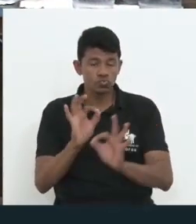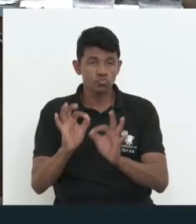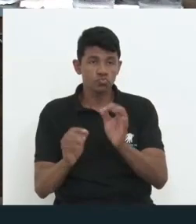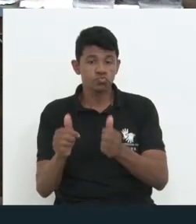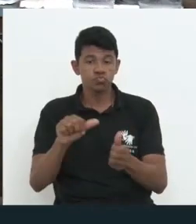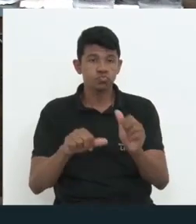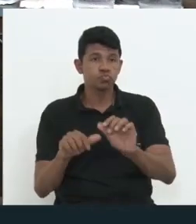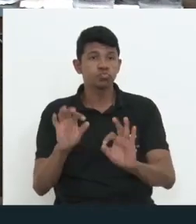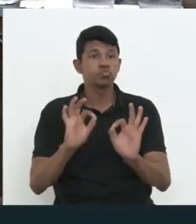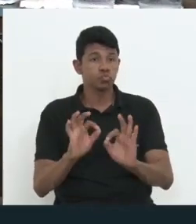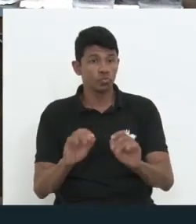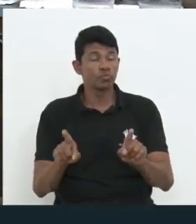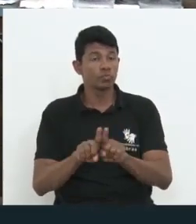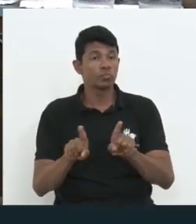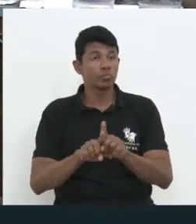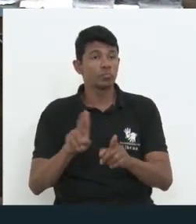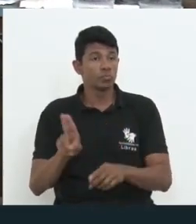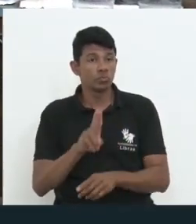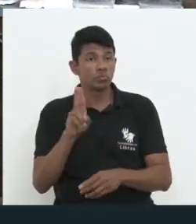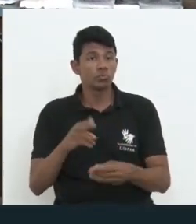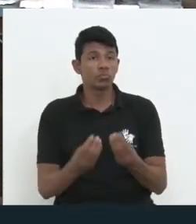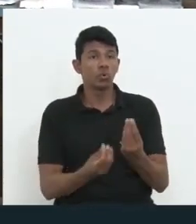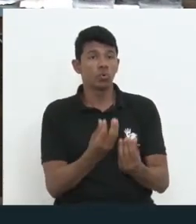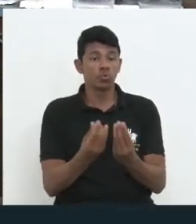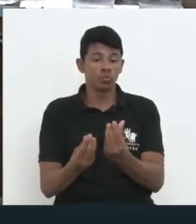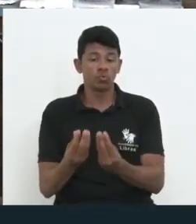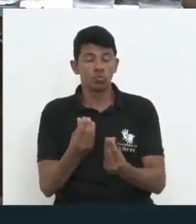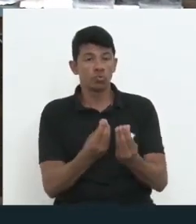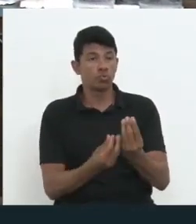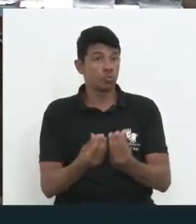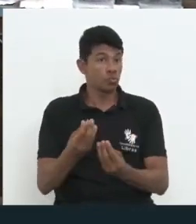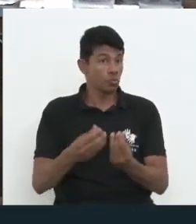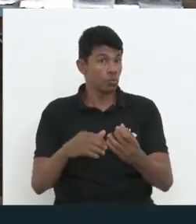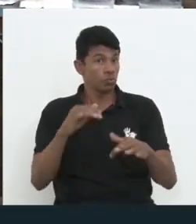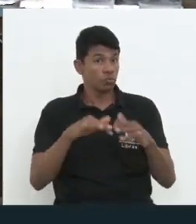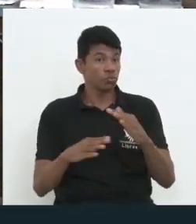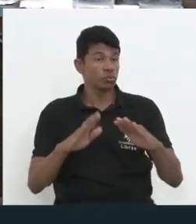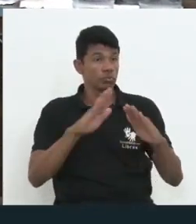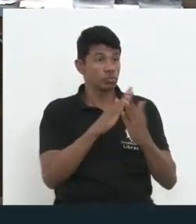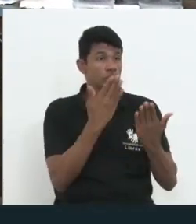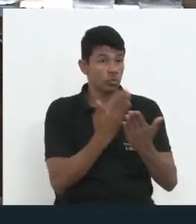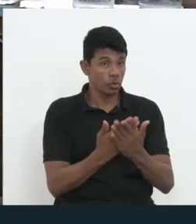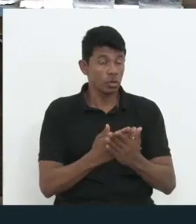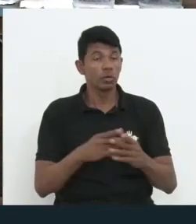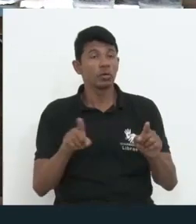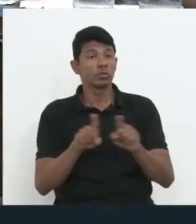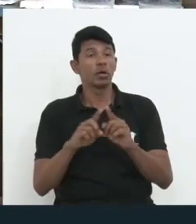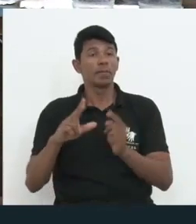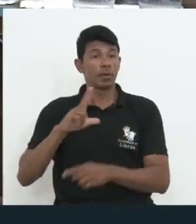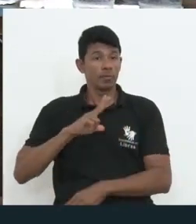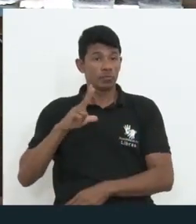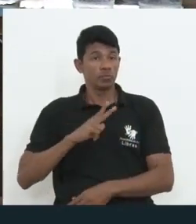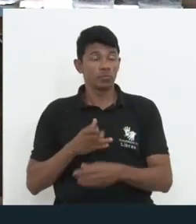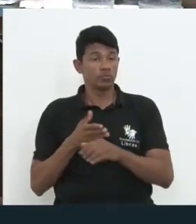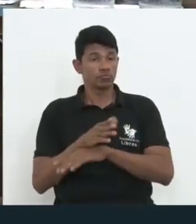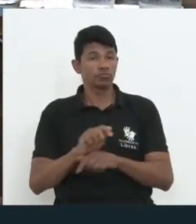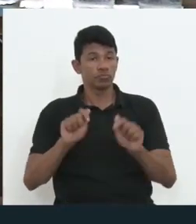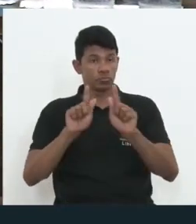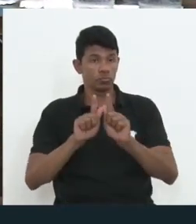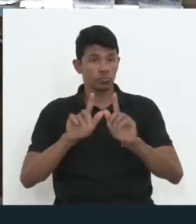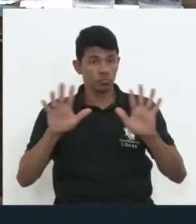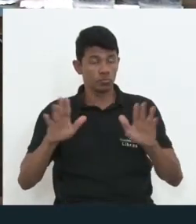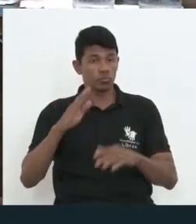uso, de frituras e gorduras trans em escolas públicas e privadas da cidade de Guarulhos.